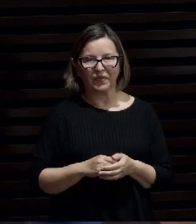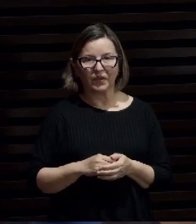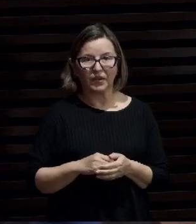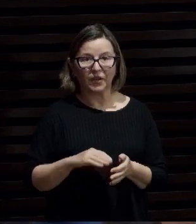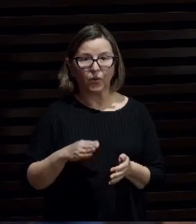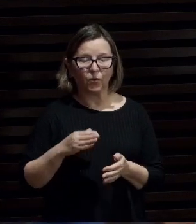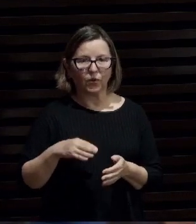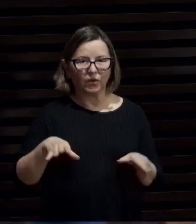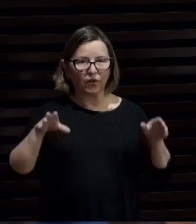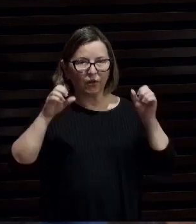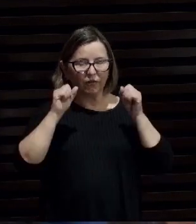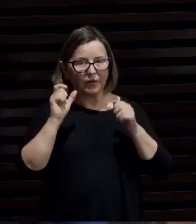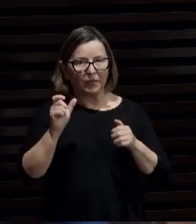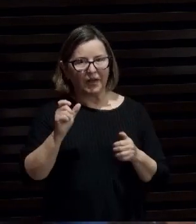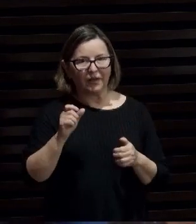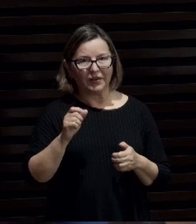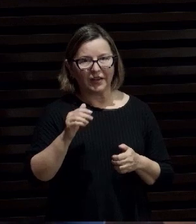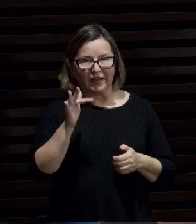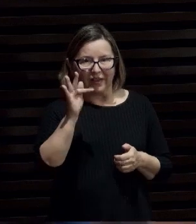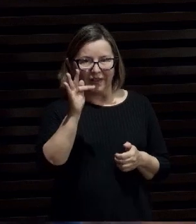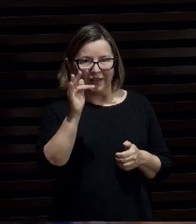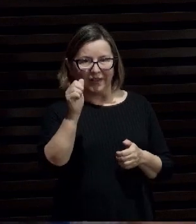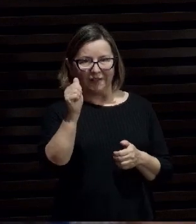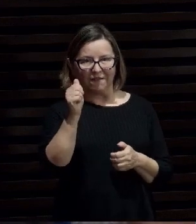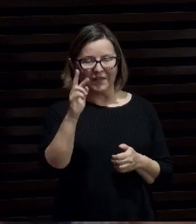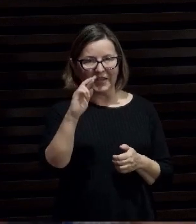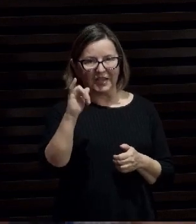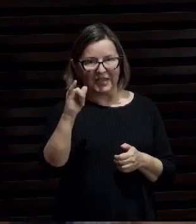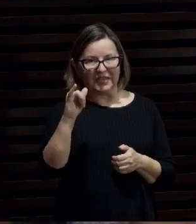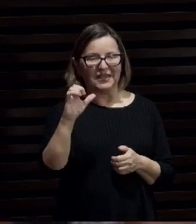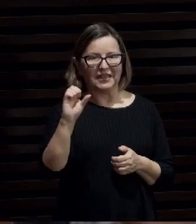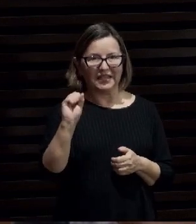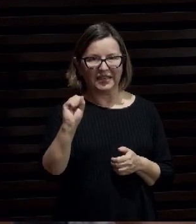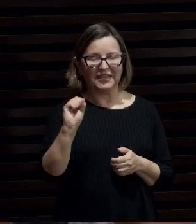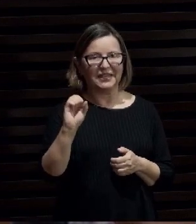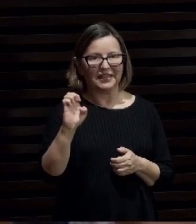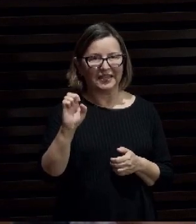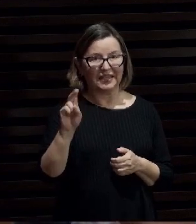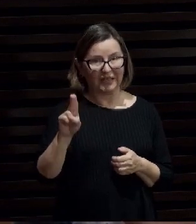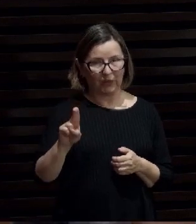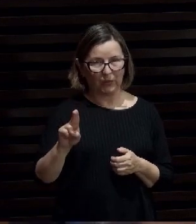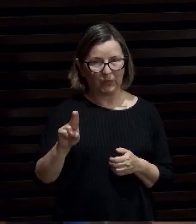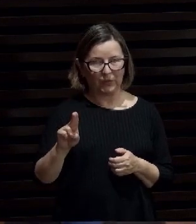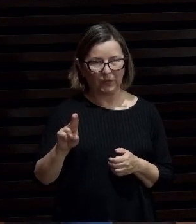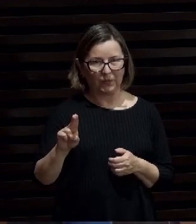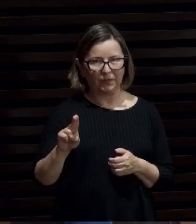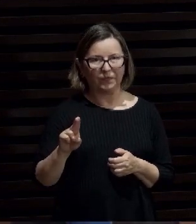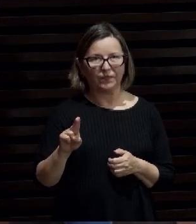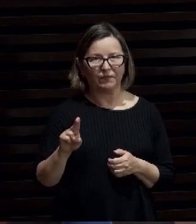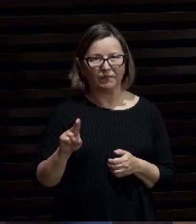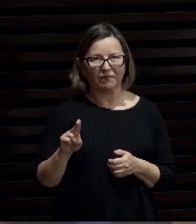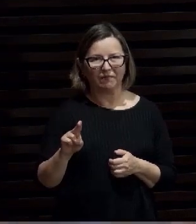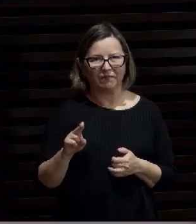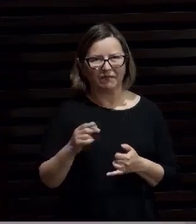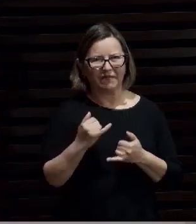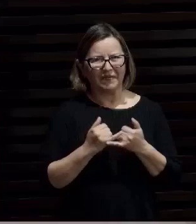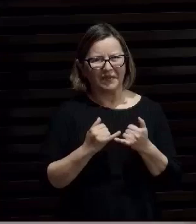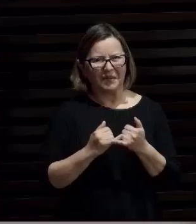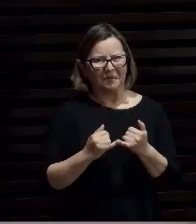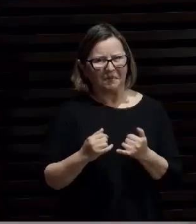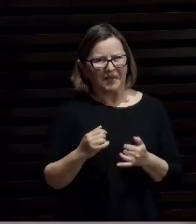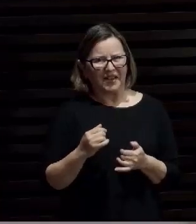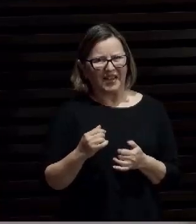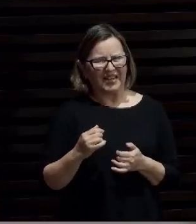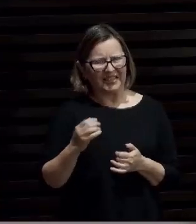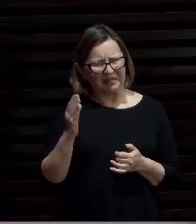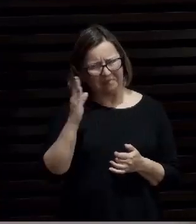a palavra fariseu, ela já soa para nós até um tom pejorativo. Nós não